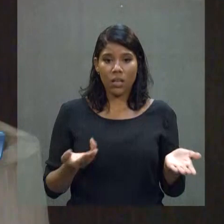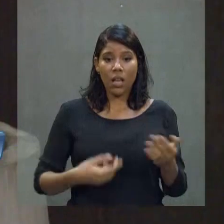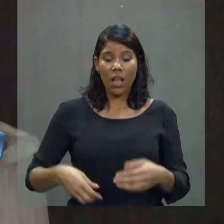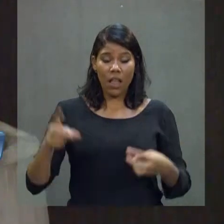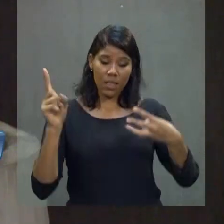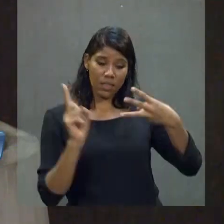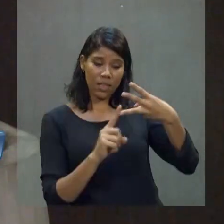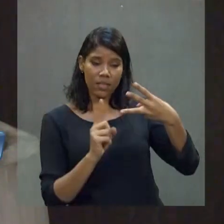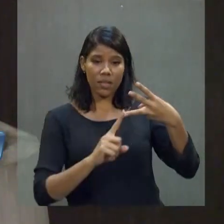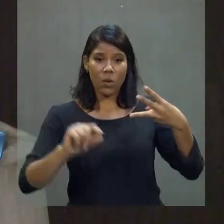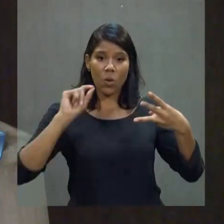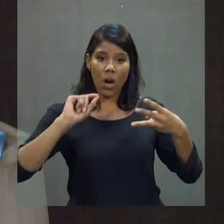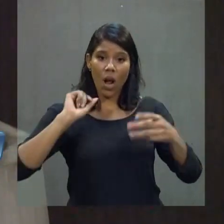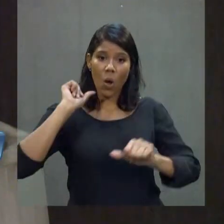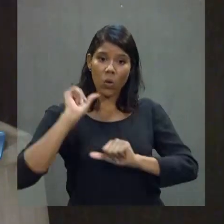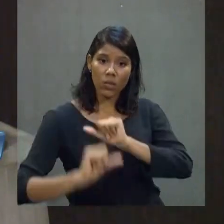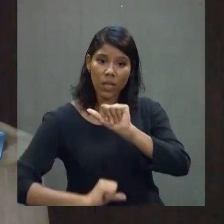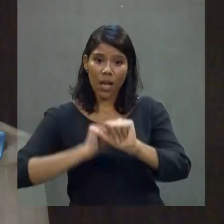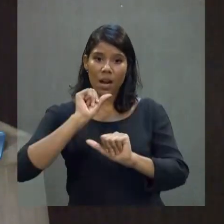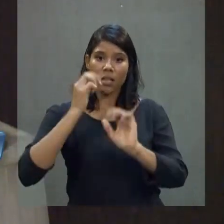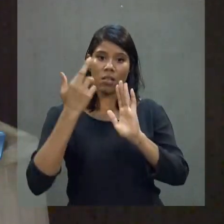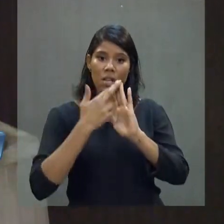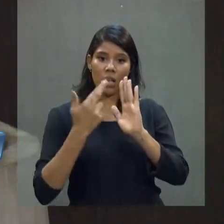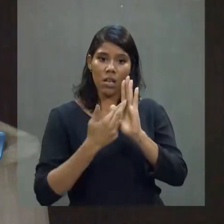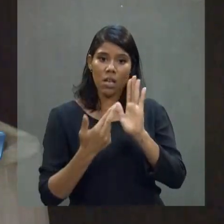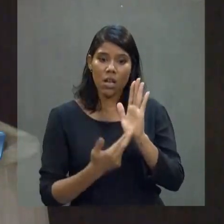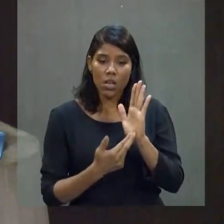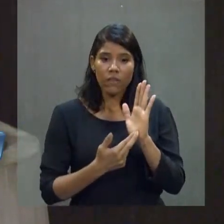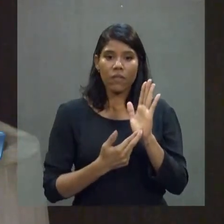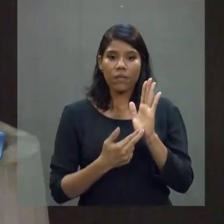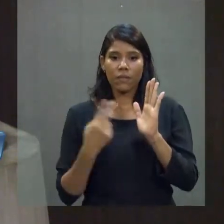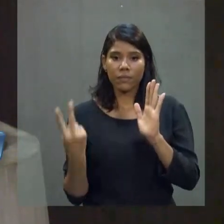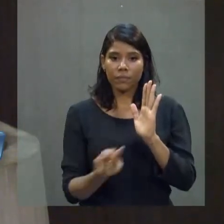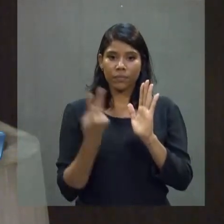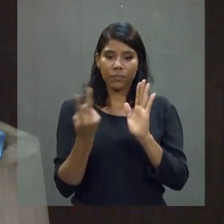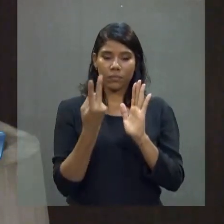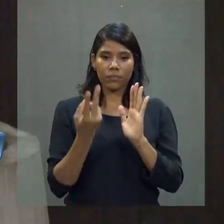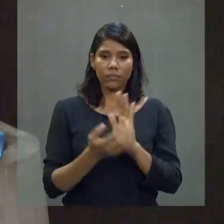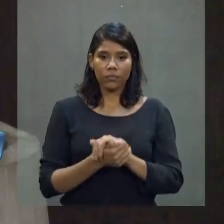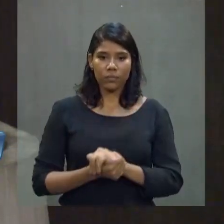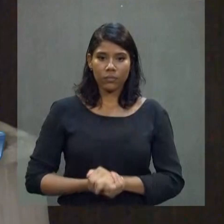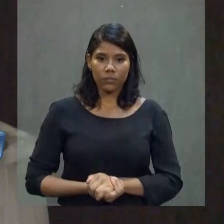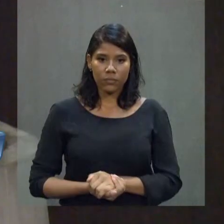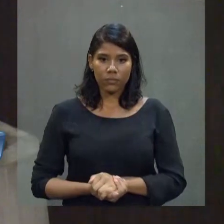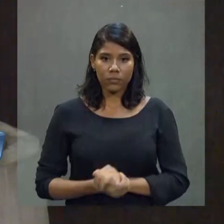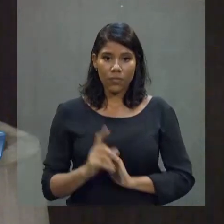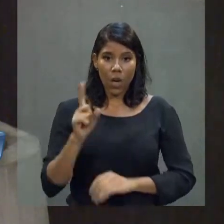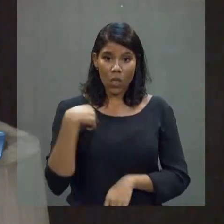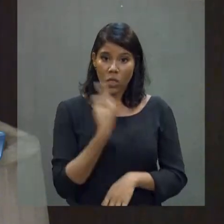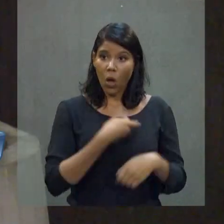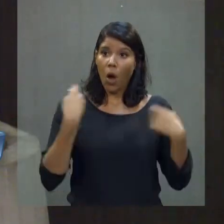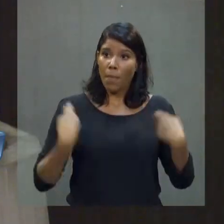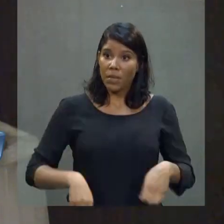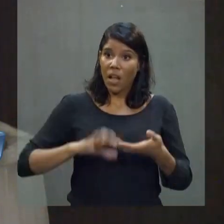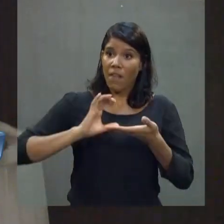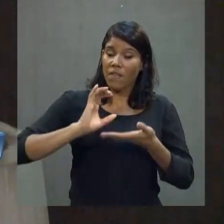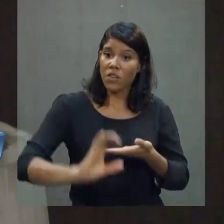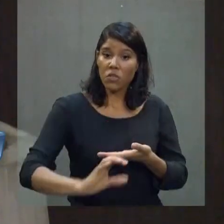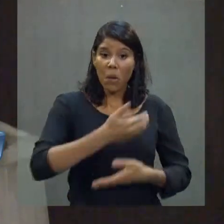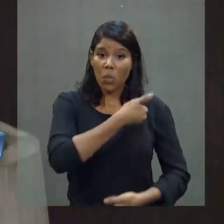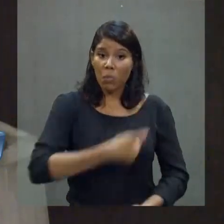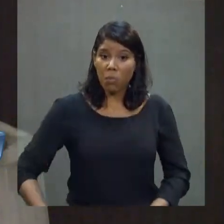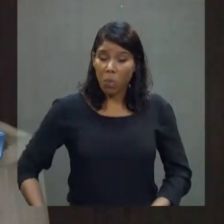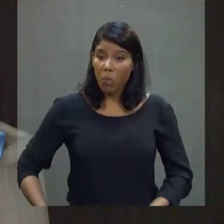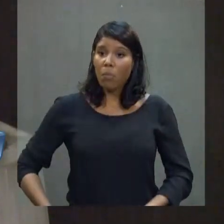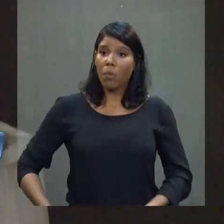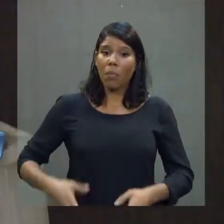a alteração do regime de preços. O Brasil precisa de investimento, deputado. Nós precisamos de investimento público, sobretudo.